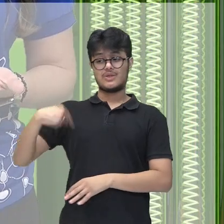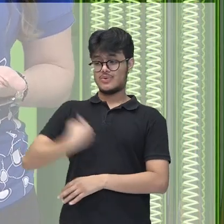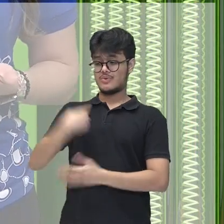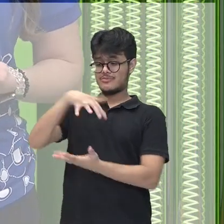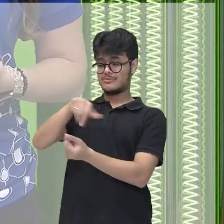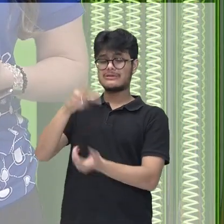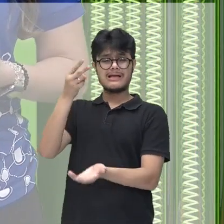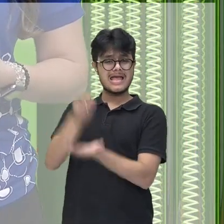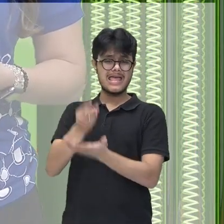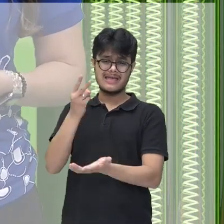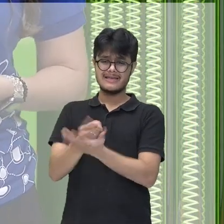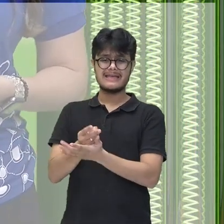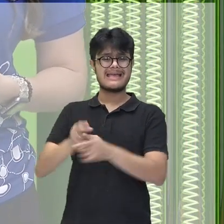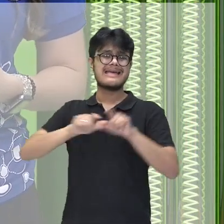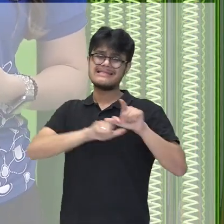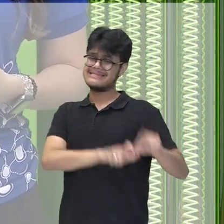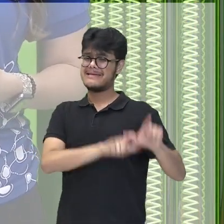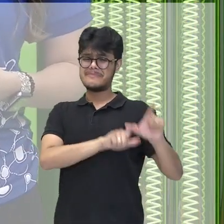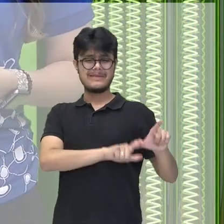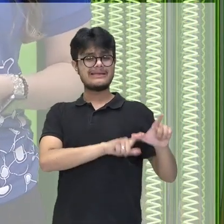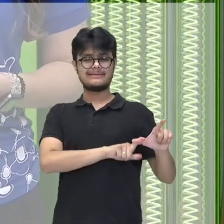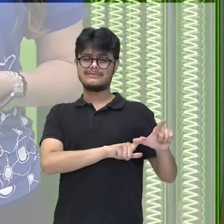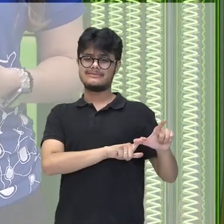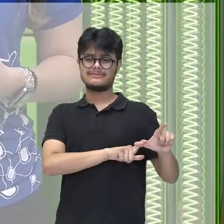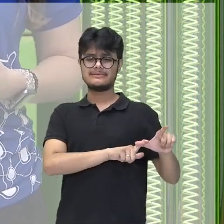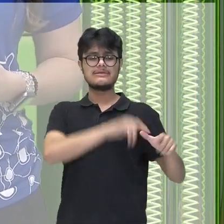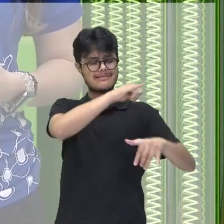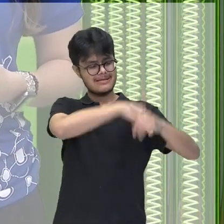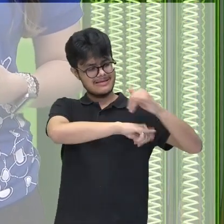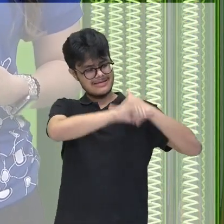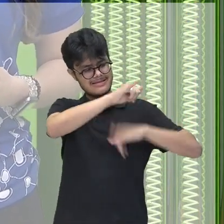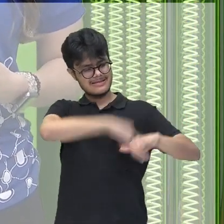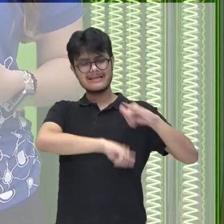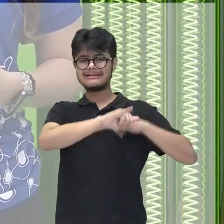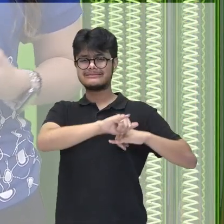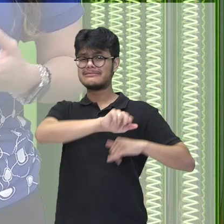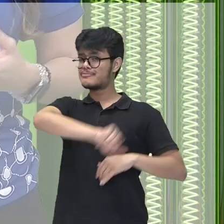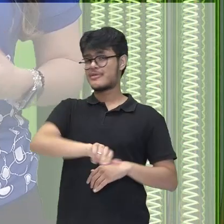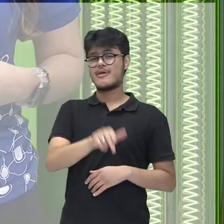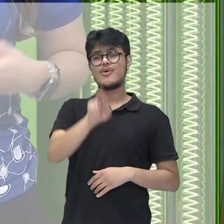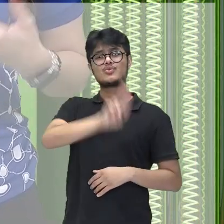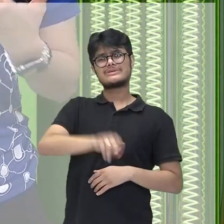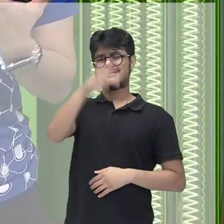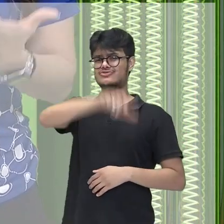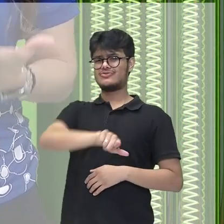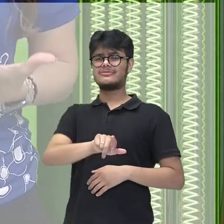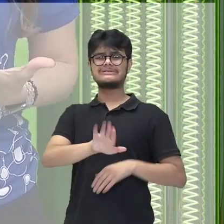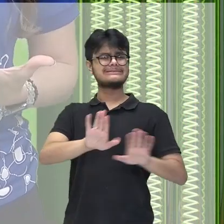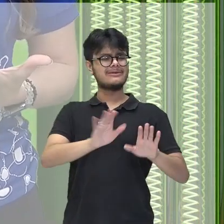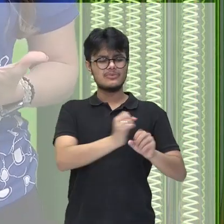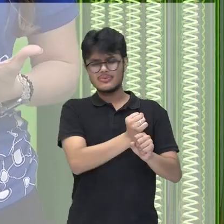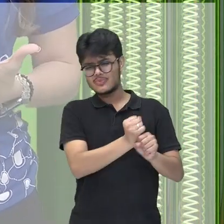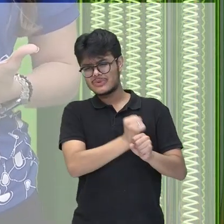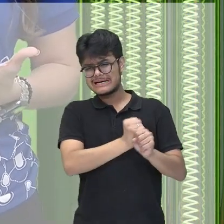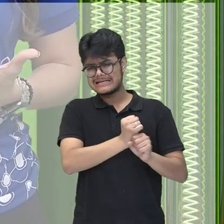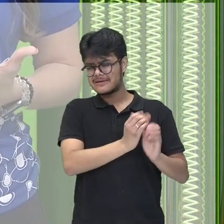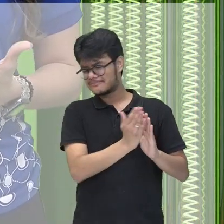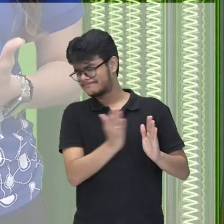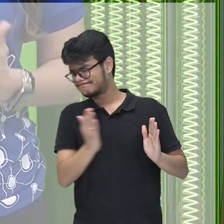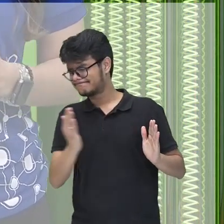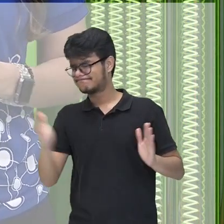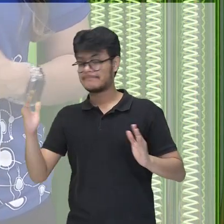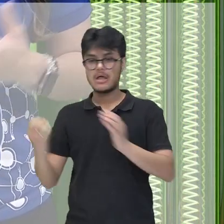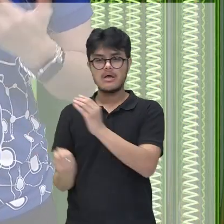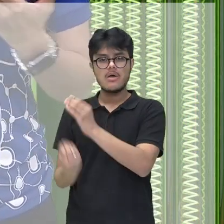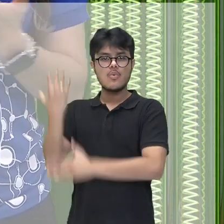para vocês, é um recurso energético que não é renovável, né? Ele levou milhões de anos para ser